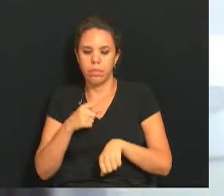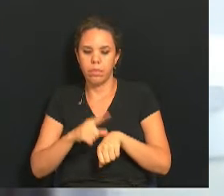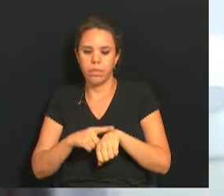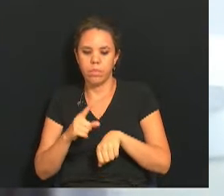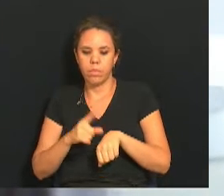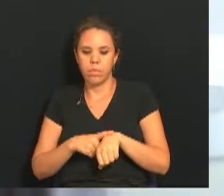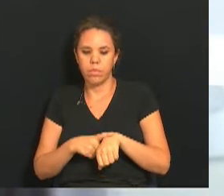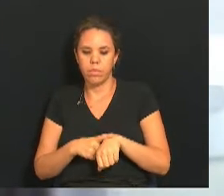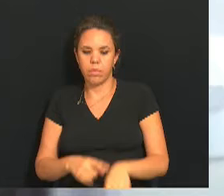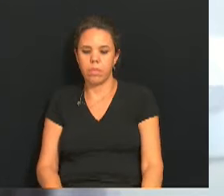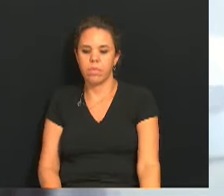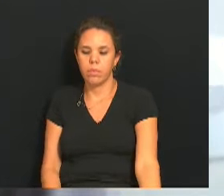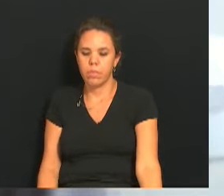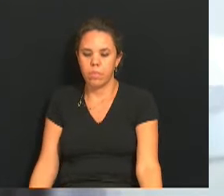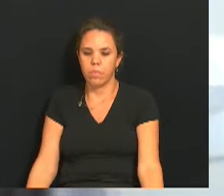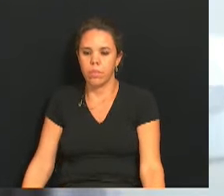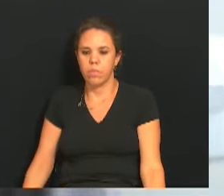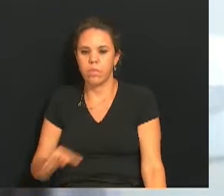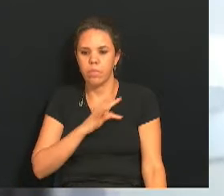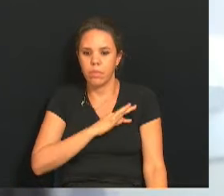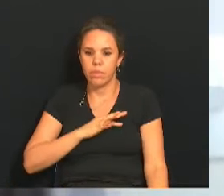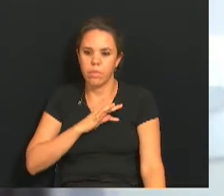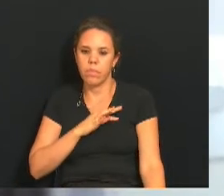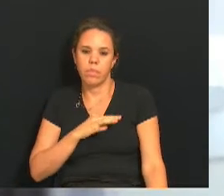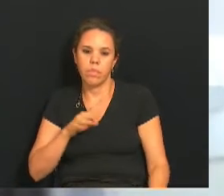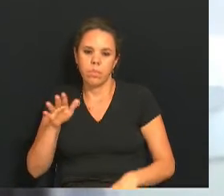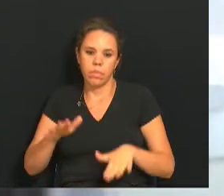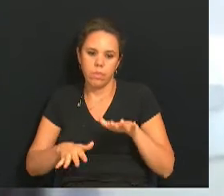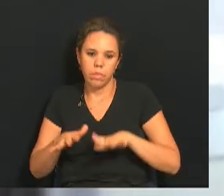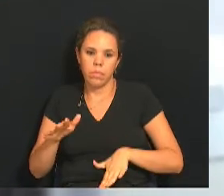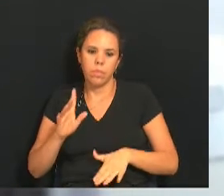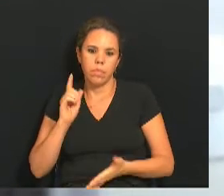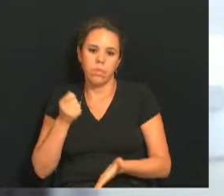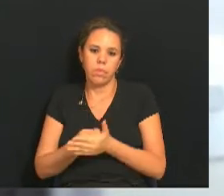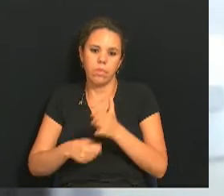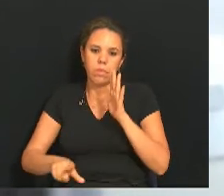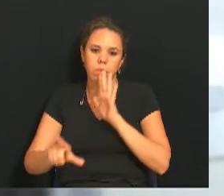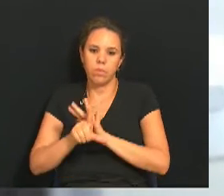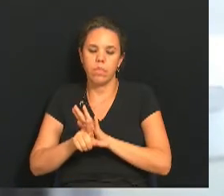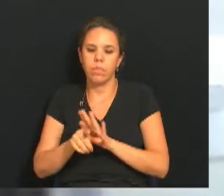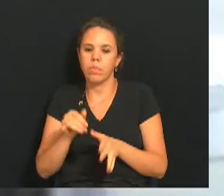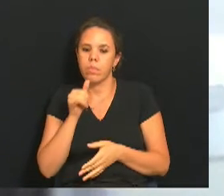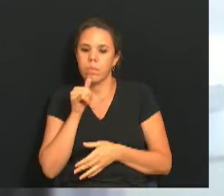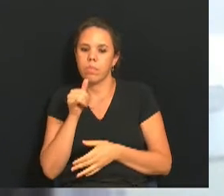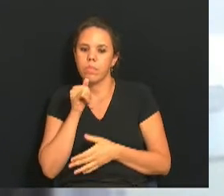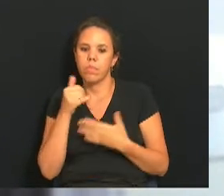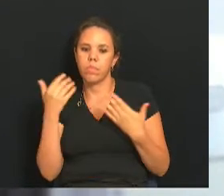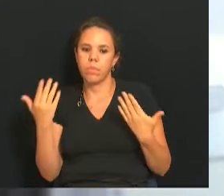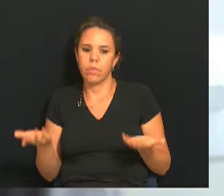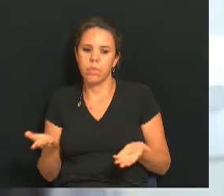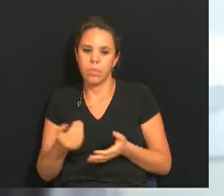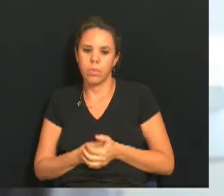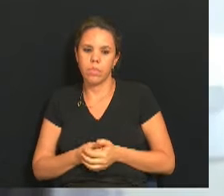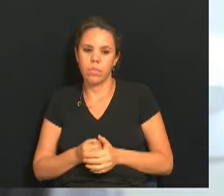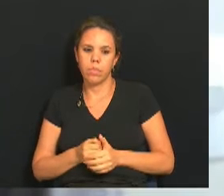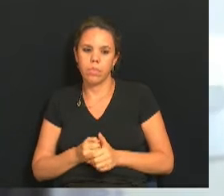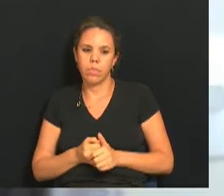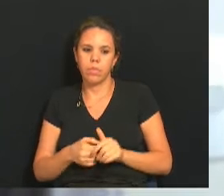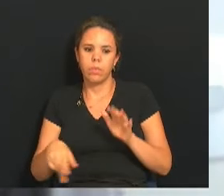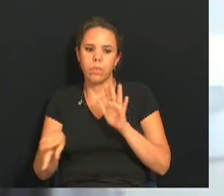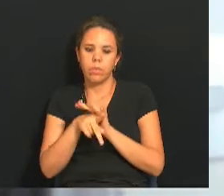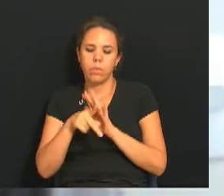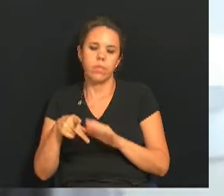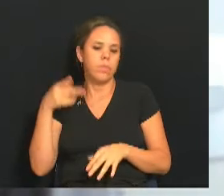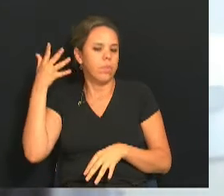análise técnica, entendeu que deveriam estar garantidos em lei. Vou dar um exemplo, que é o próprio Fórum Municipal